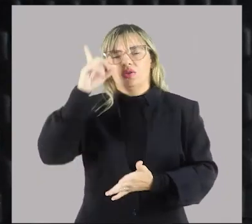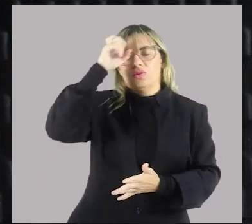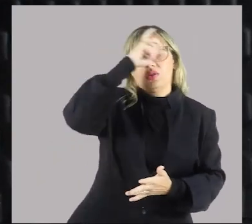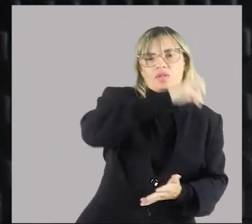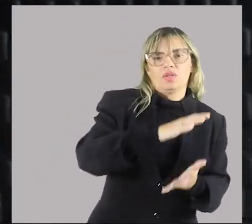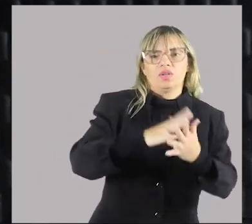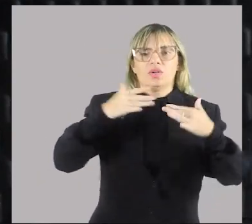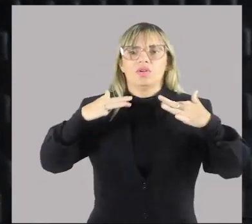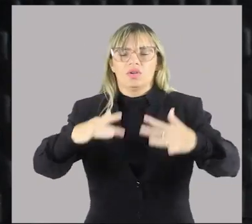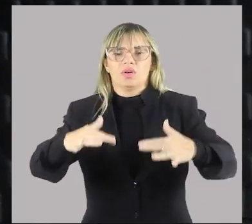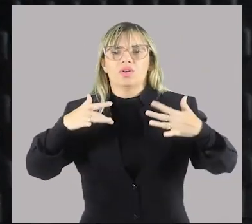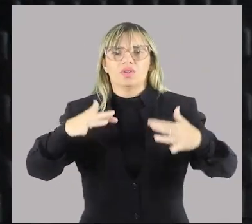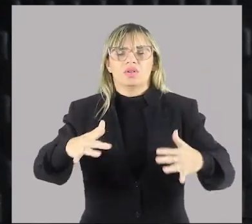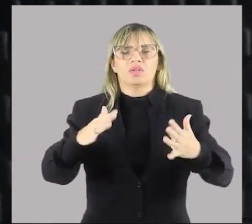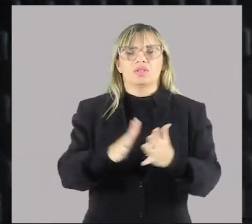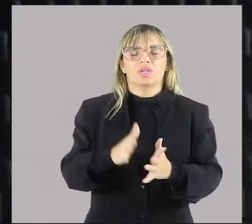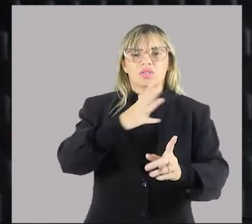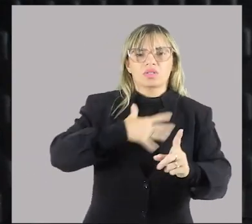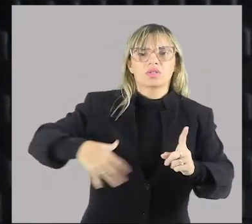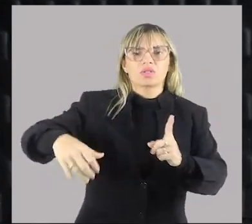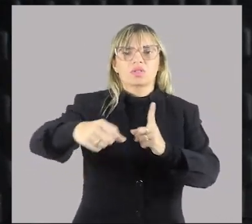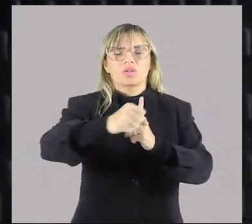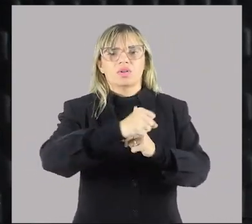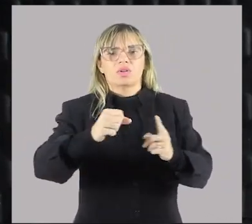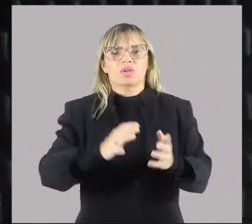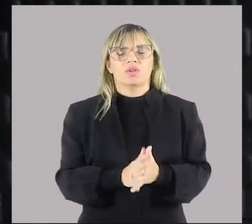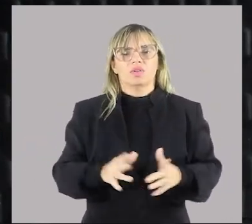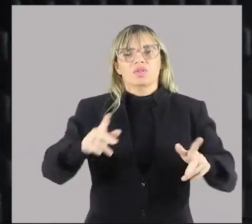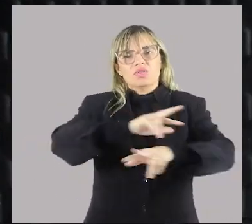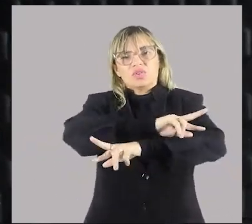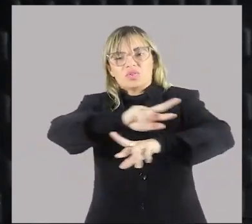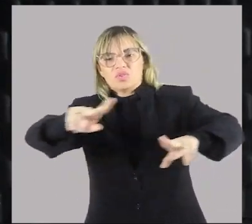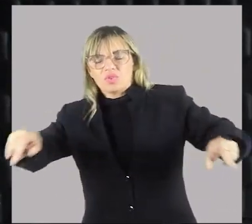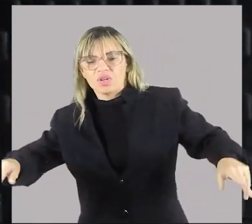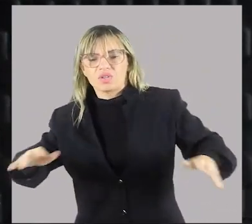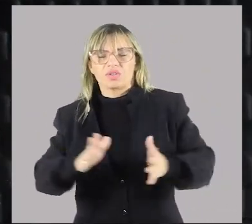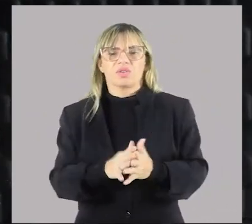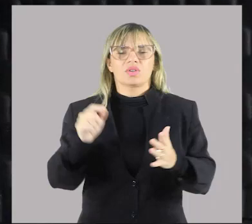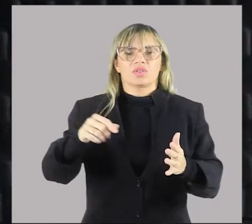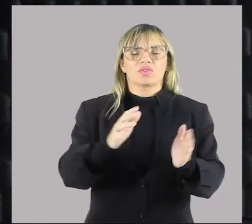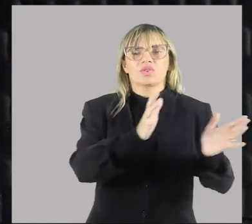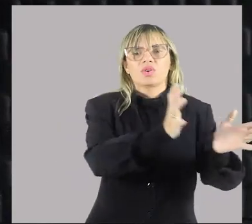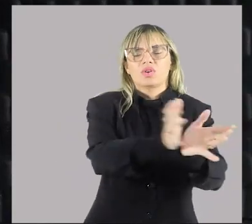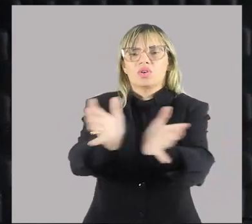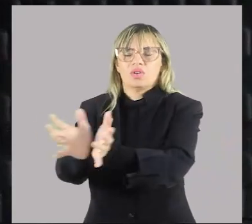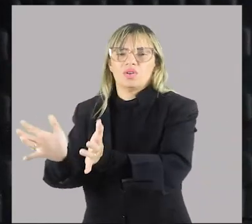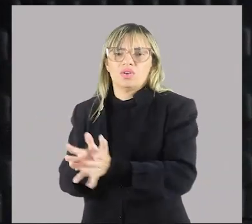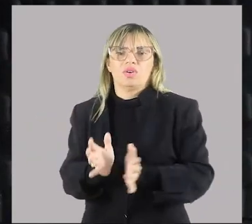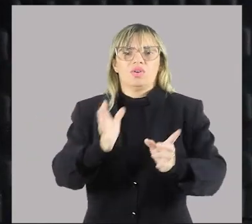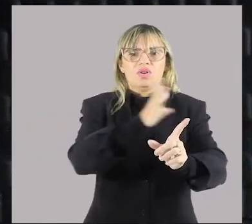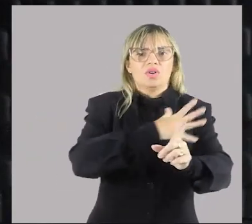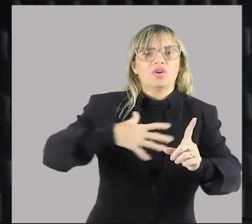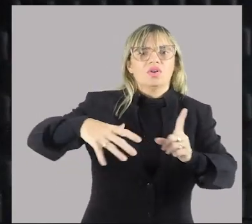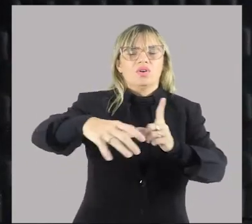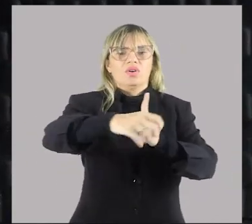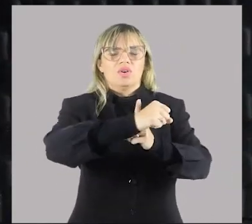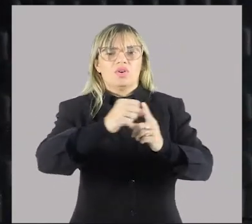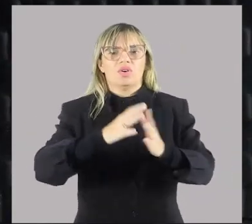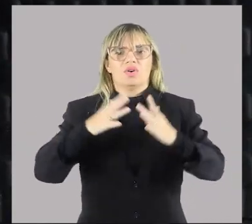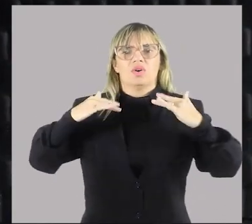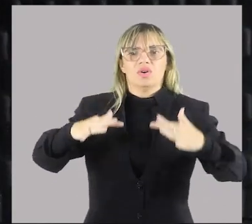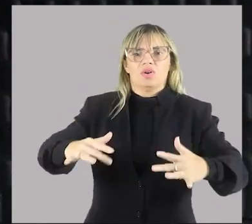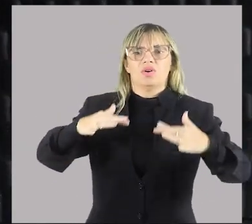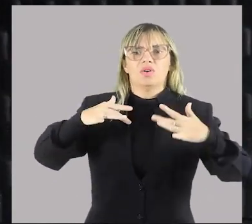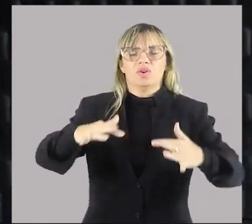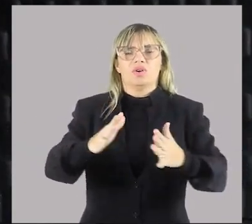movimento socialmente heterogêneo. Foi um movimento que contou com a participação de diversos setores da sociedade. Foi um movimento que